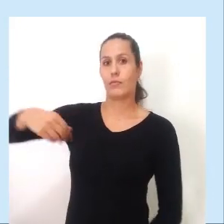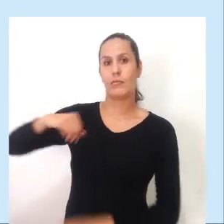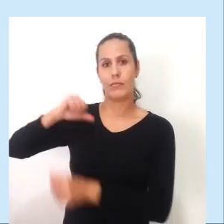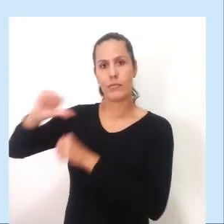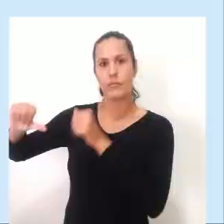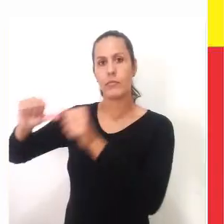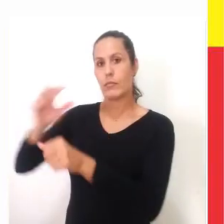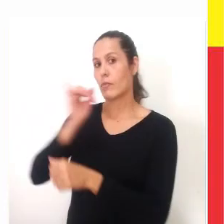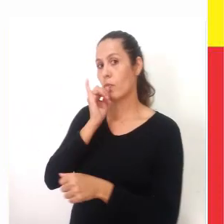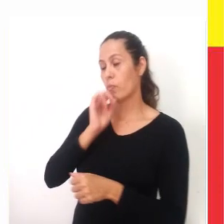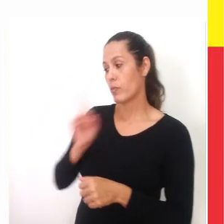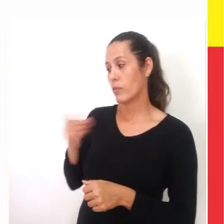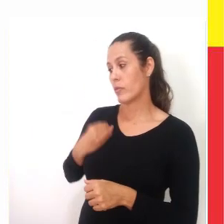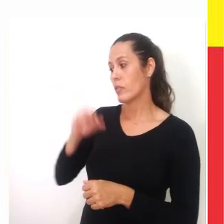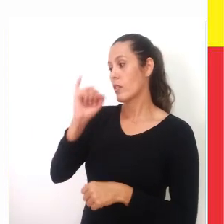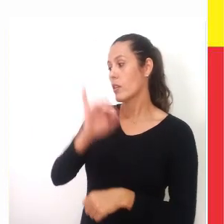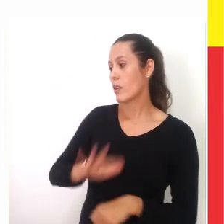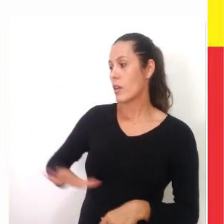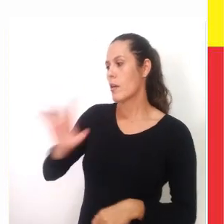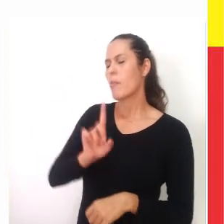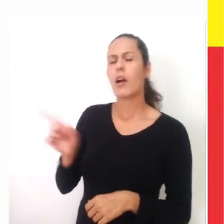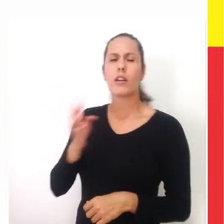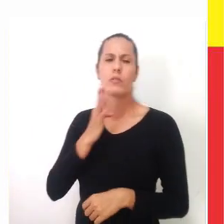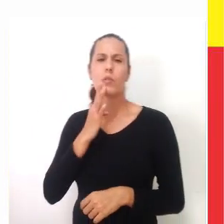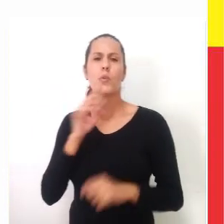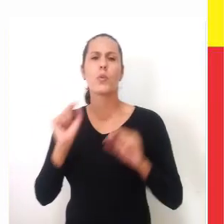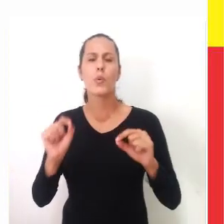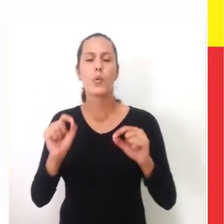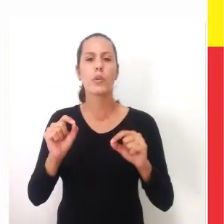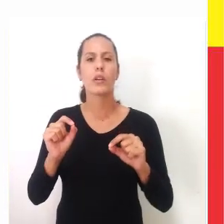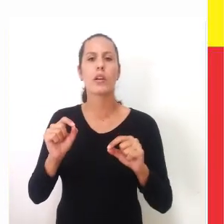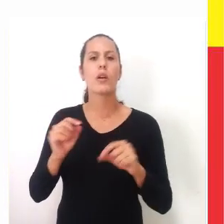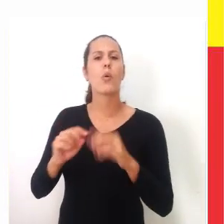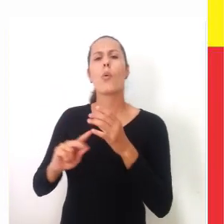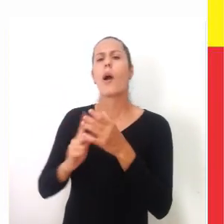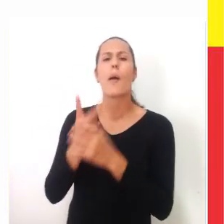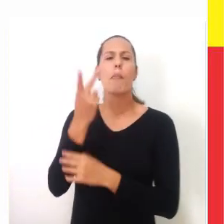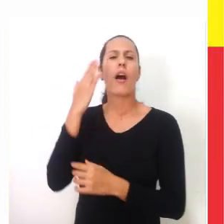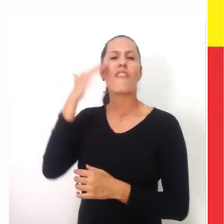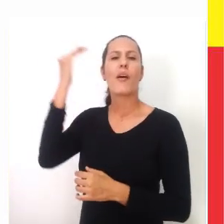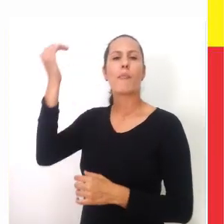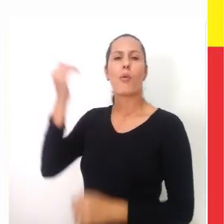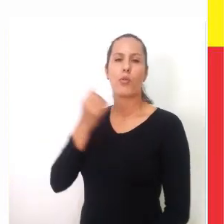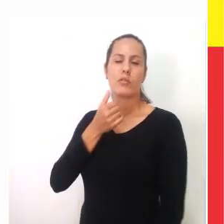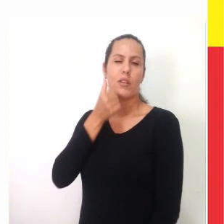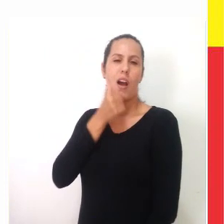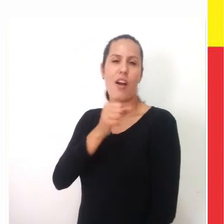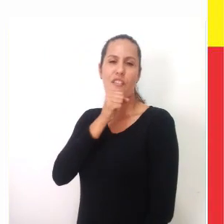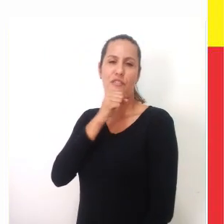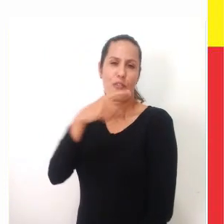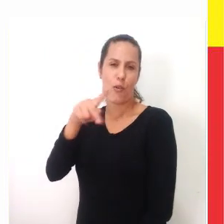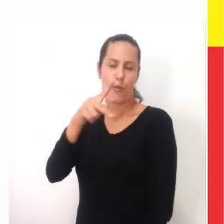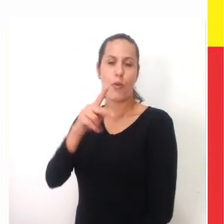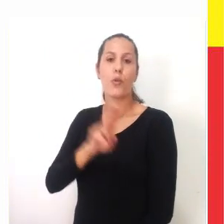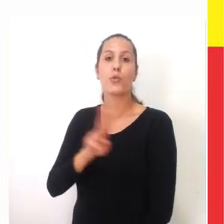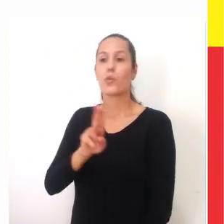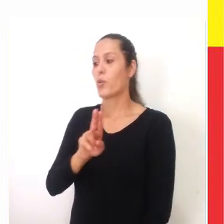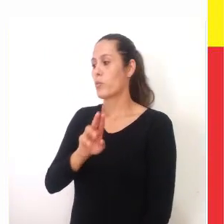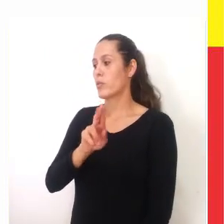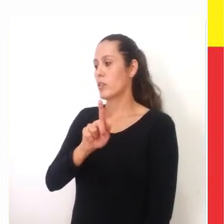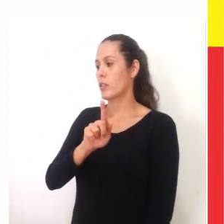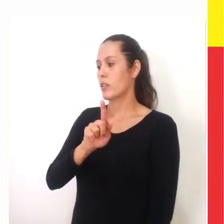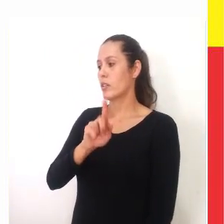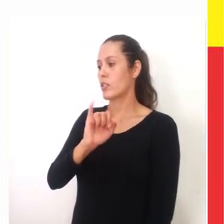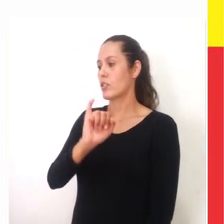conforme a imagem, a gente vê algo bastante conhecido, plantinha bastante conhecida por vovó, que é chamada de